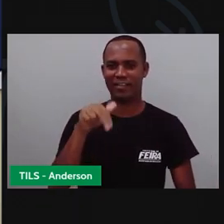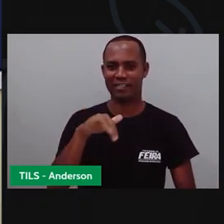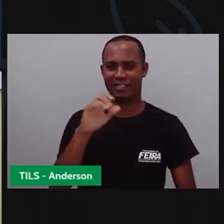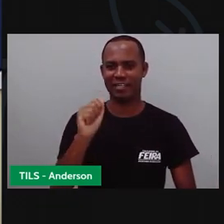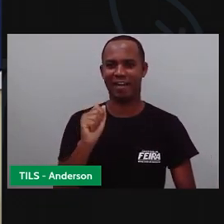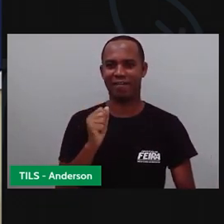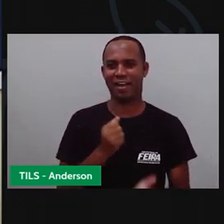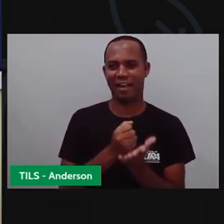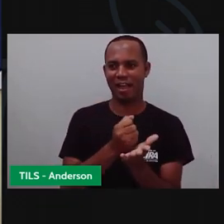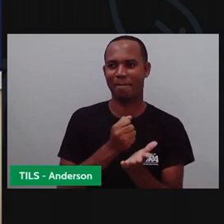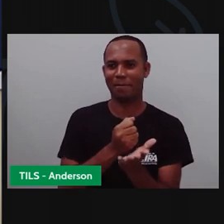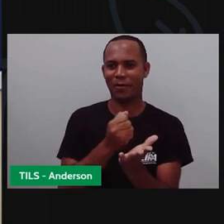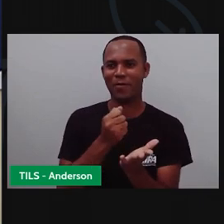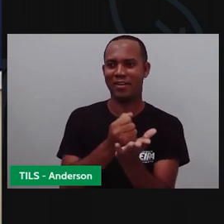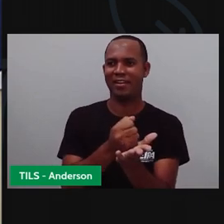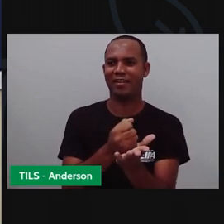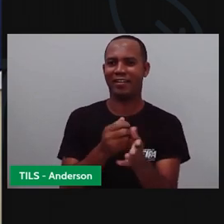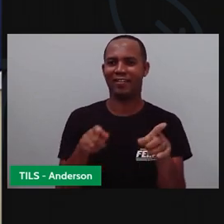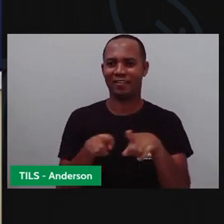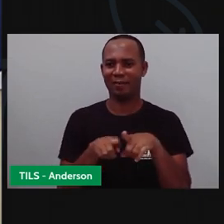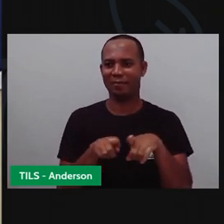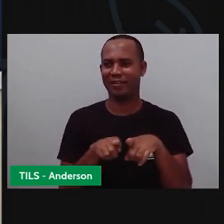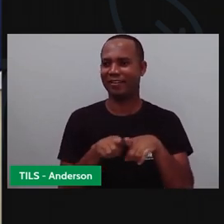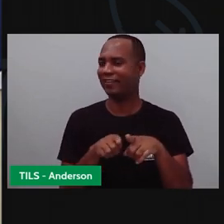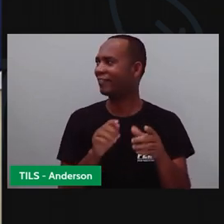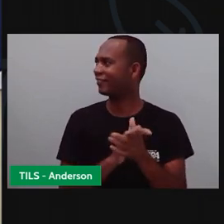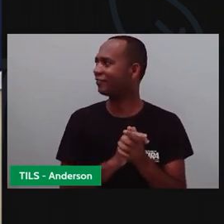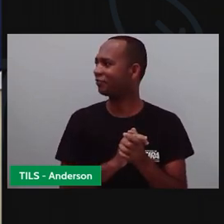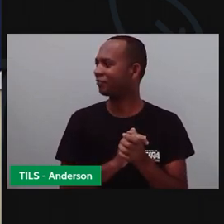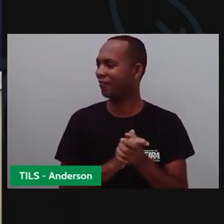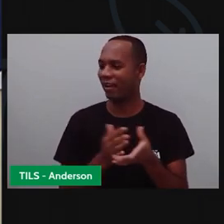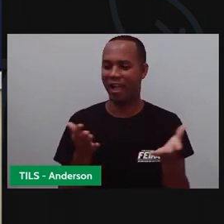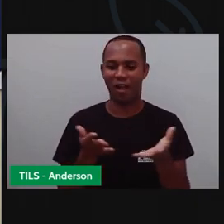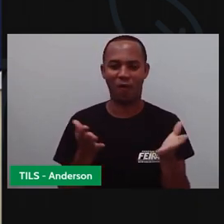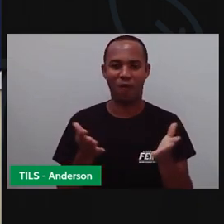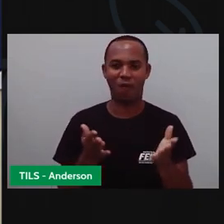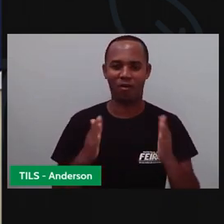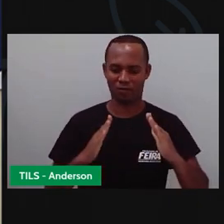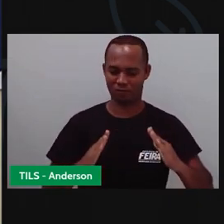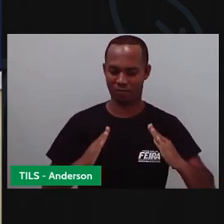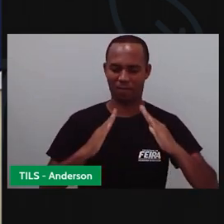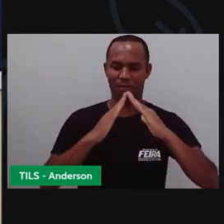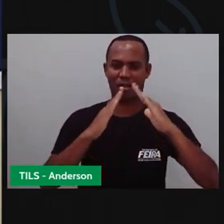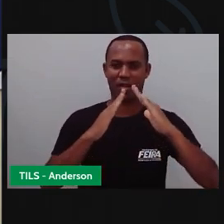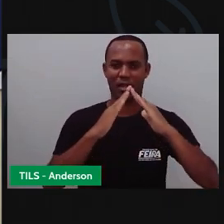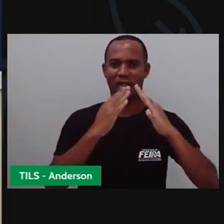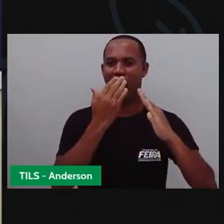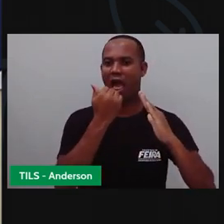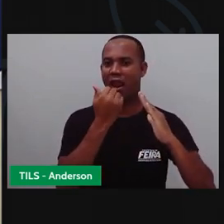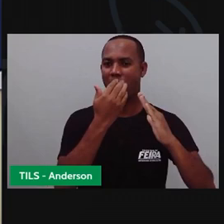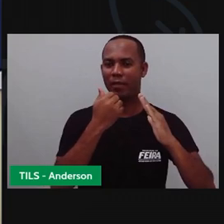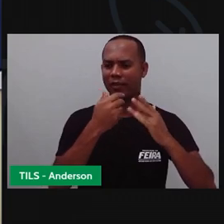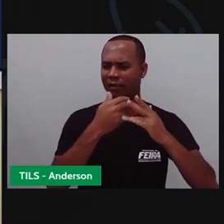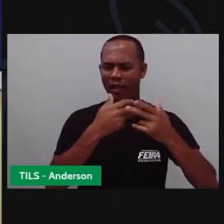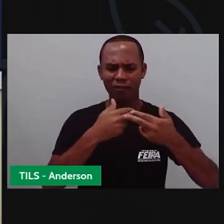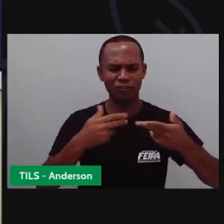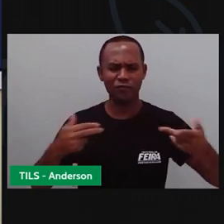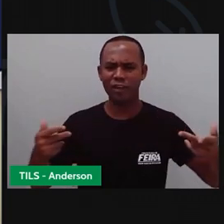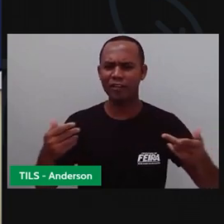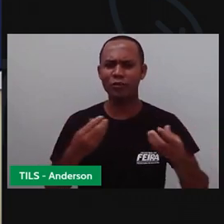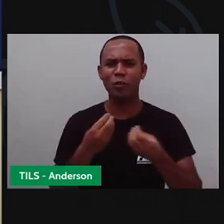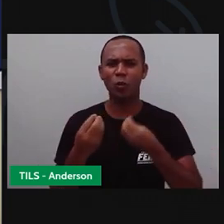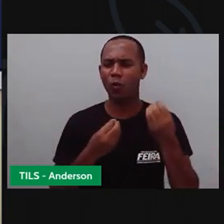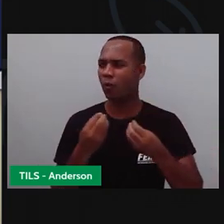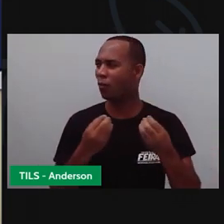Xuxa e vamos montar aqui né nosso Nossa pirâmide alimentar primeiro nós vamos lembrar o seguinte o que aqui